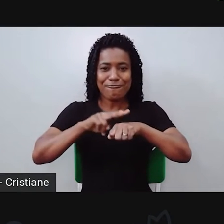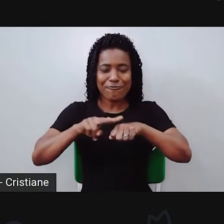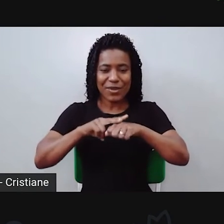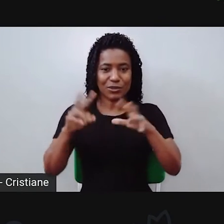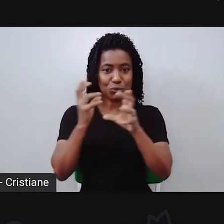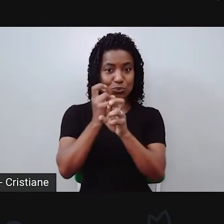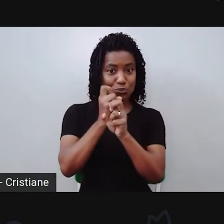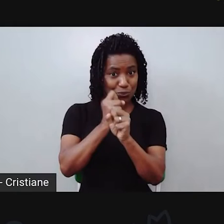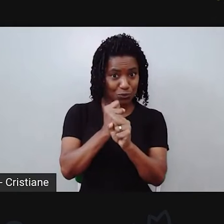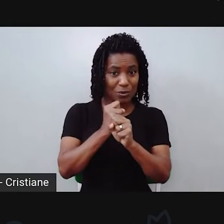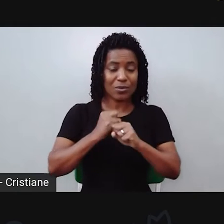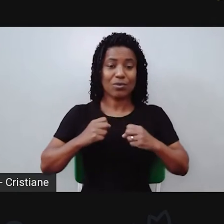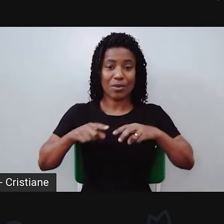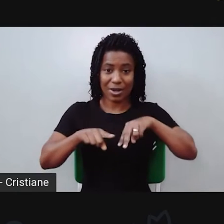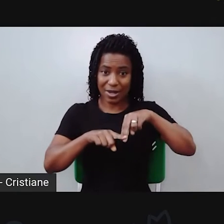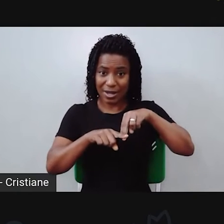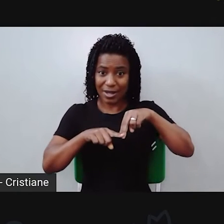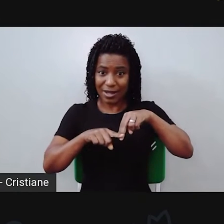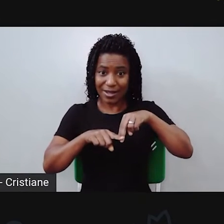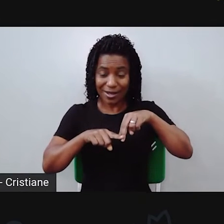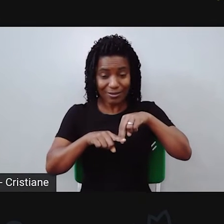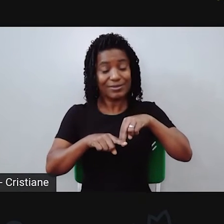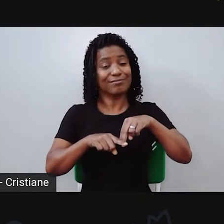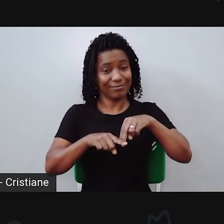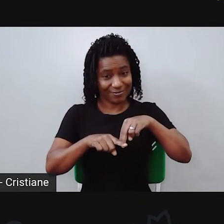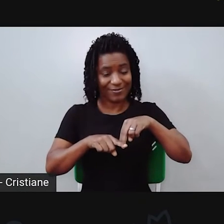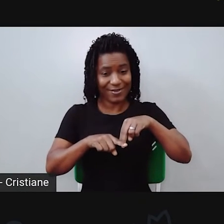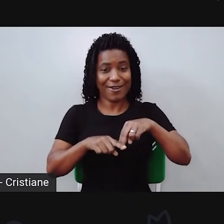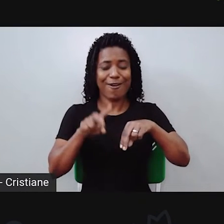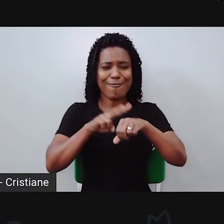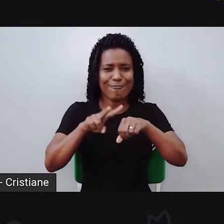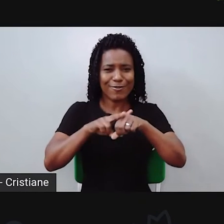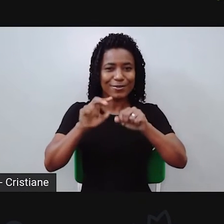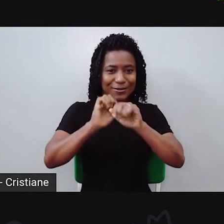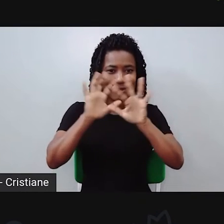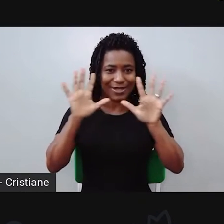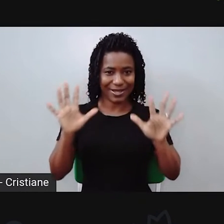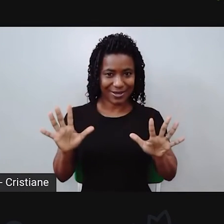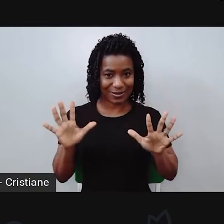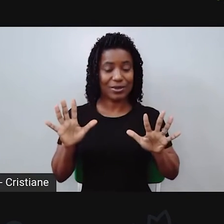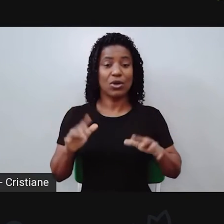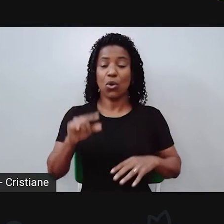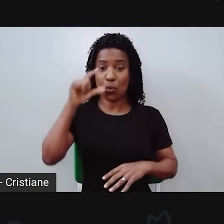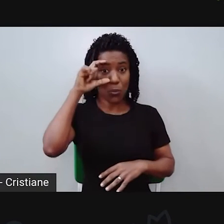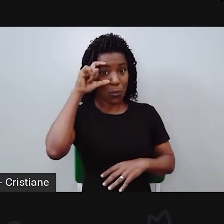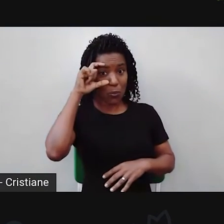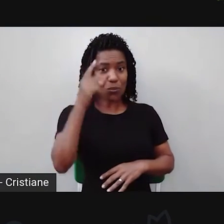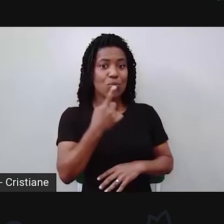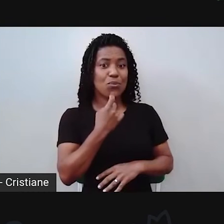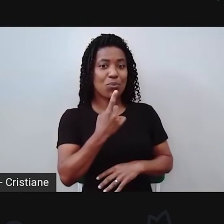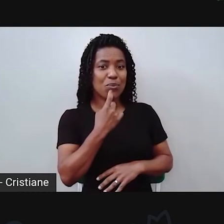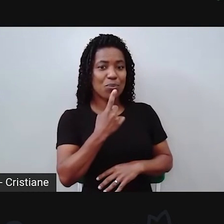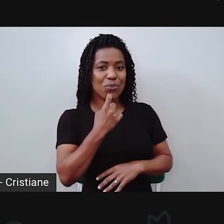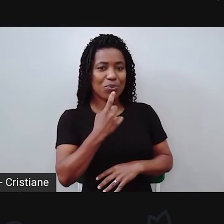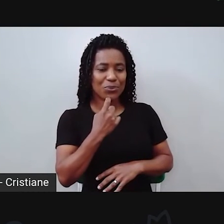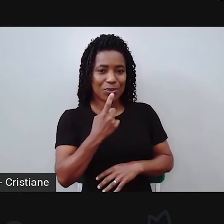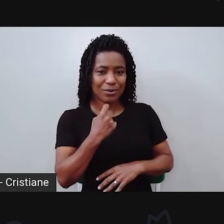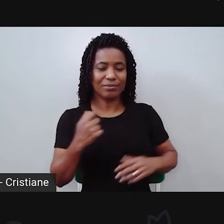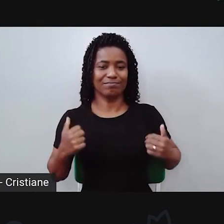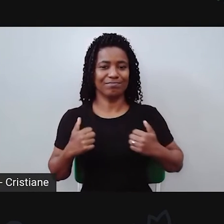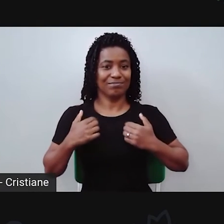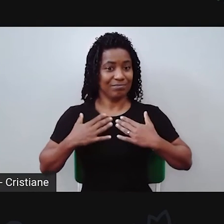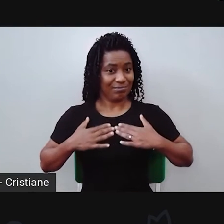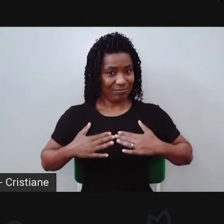verde limão. E uso óculos de haste vermelha e estou também usando o guardapó branco.